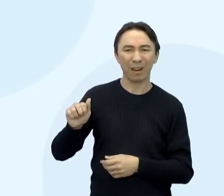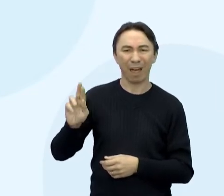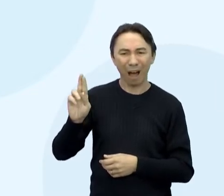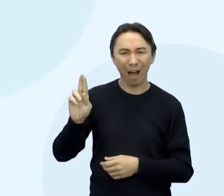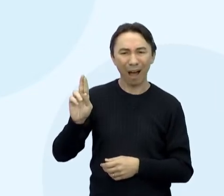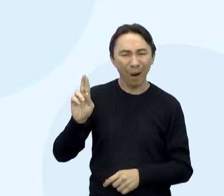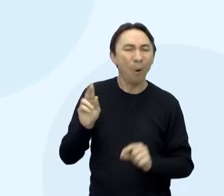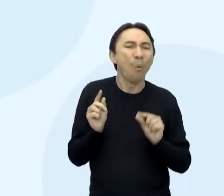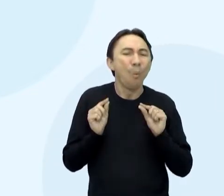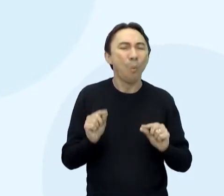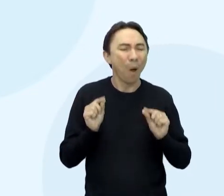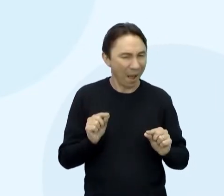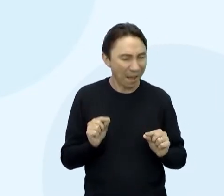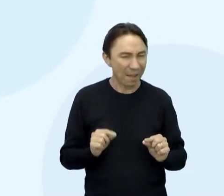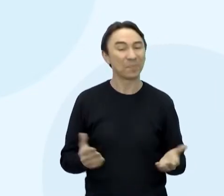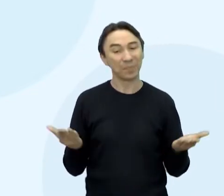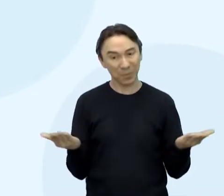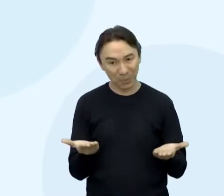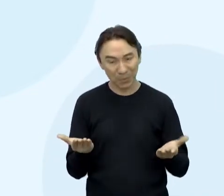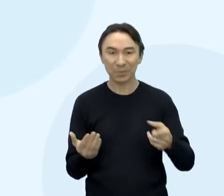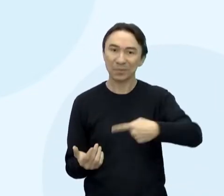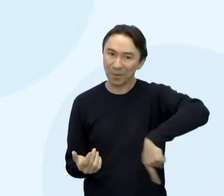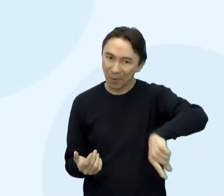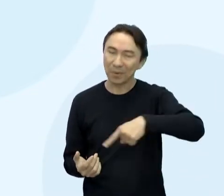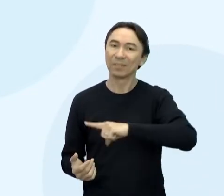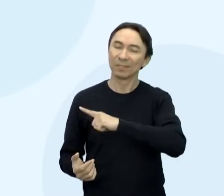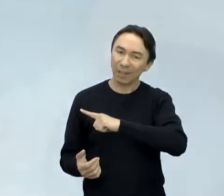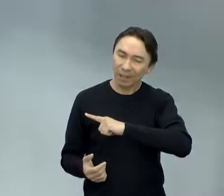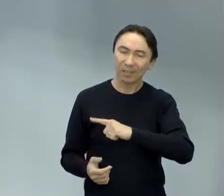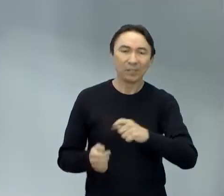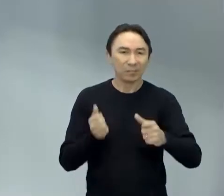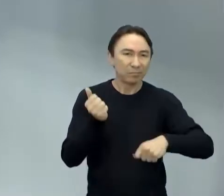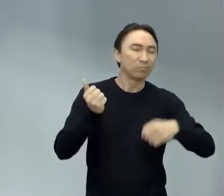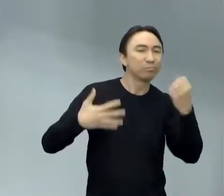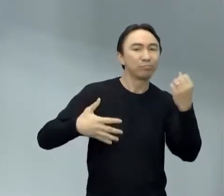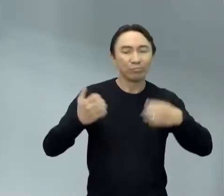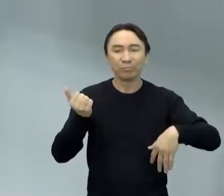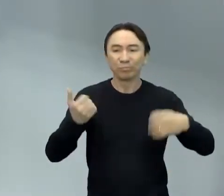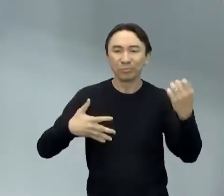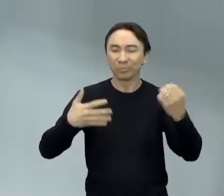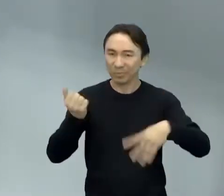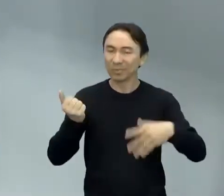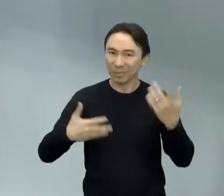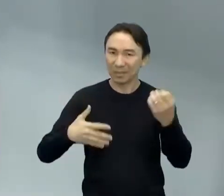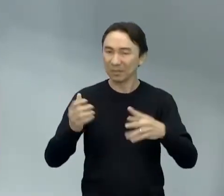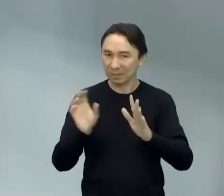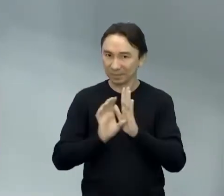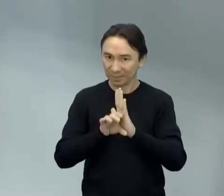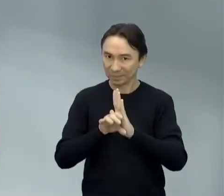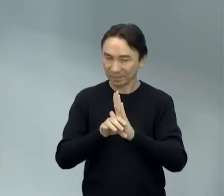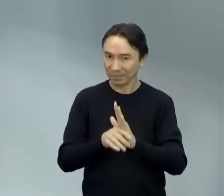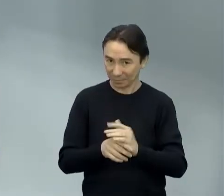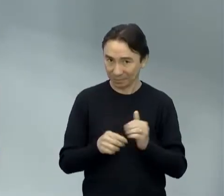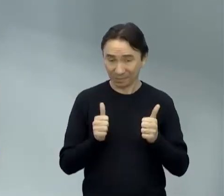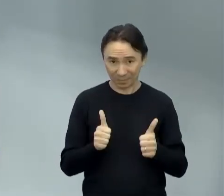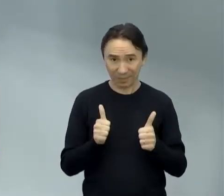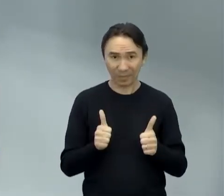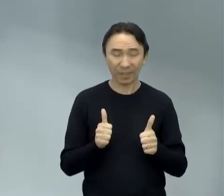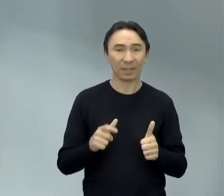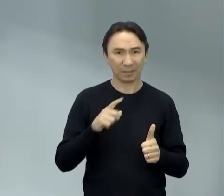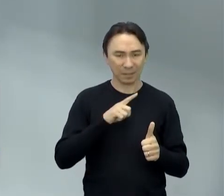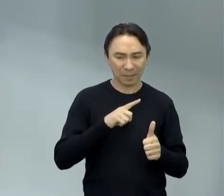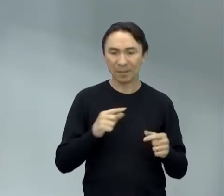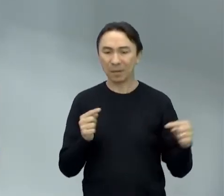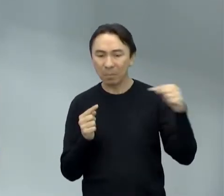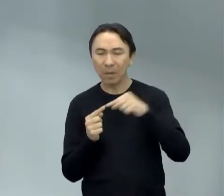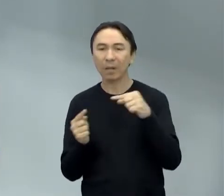vai, né, desenvolver um pouquinho a respeito desses conceitos e estabelecer então a relação entre